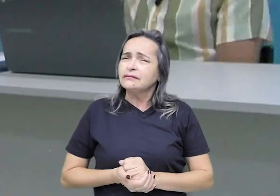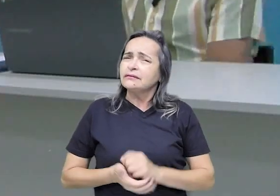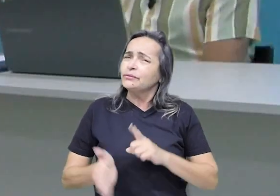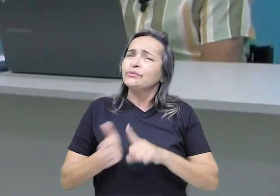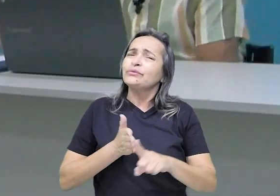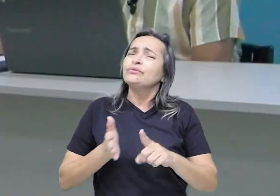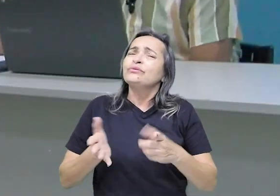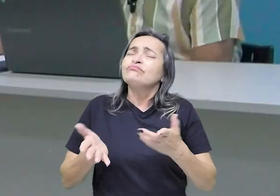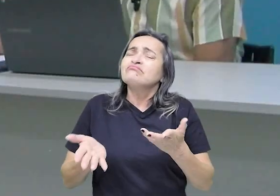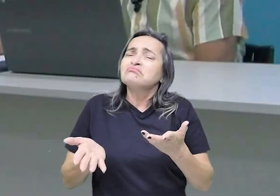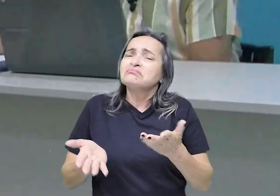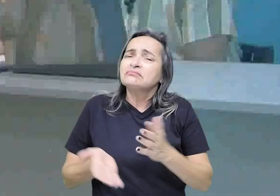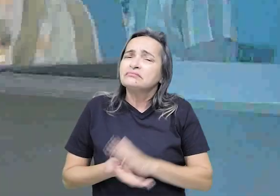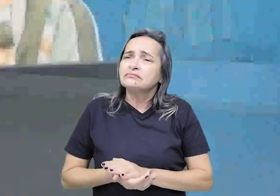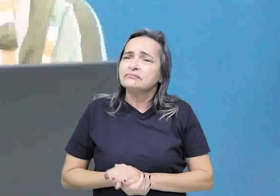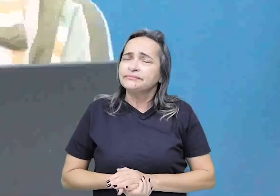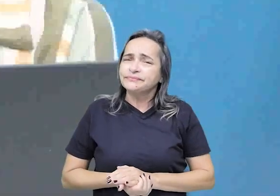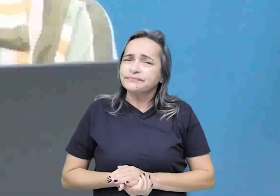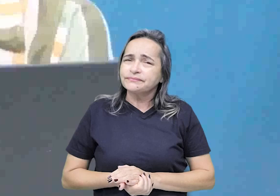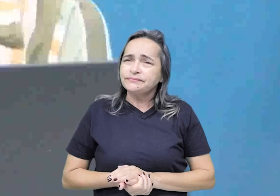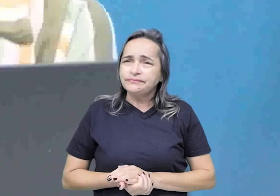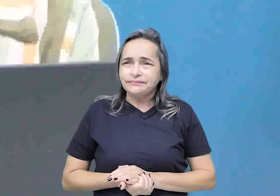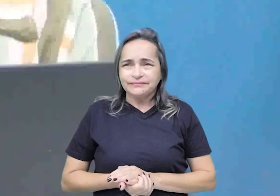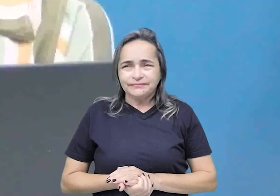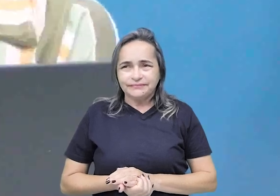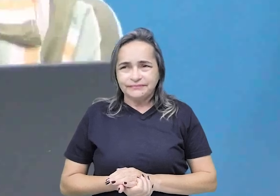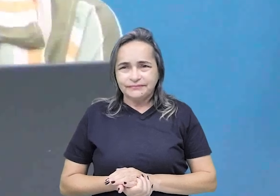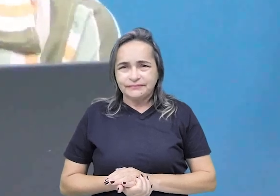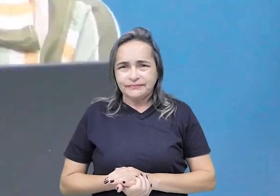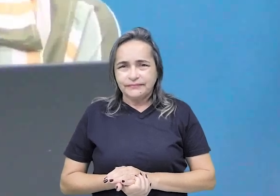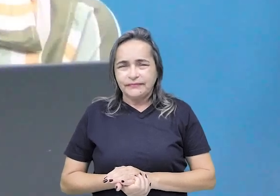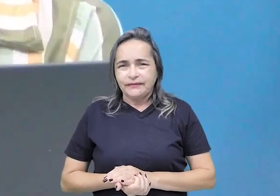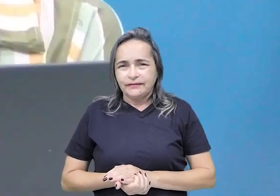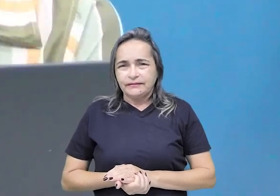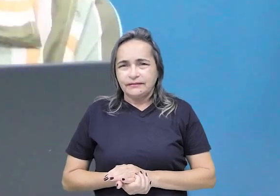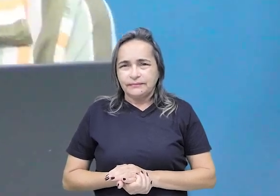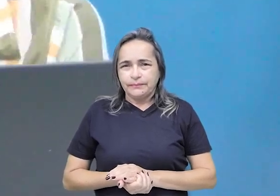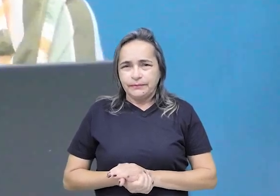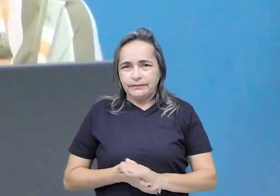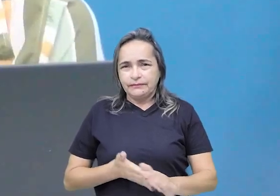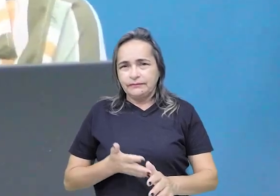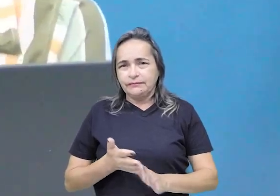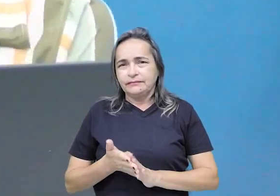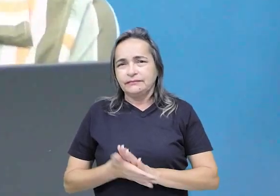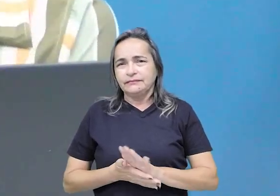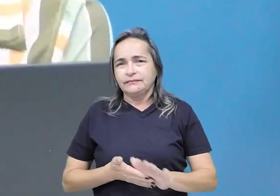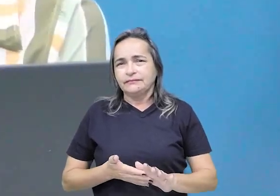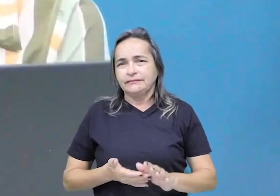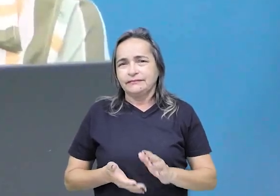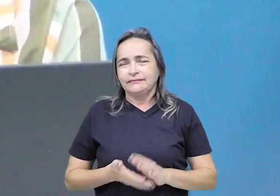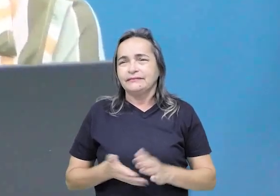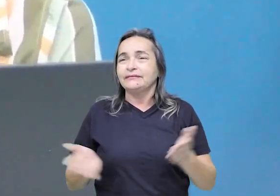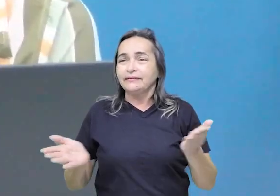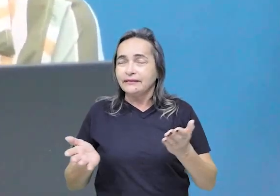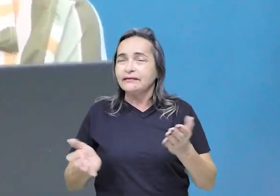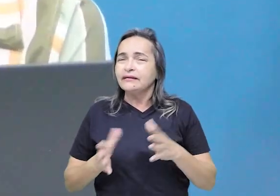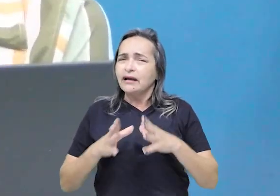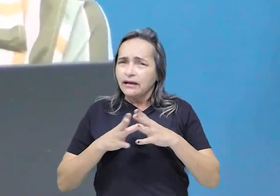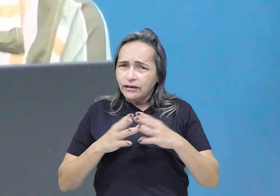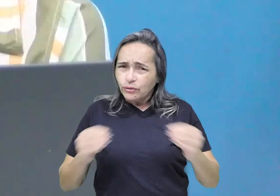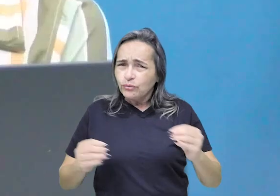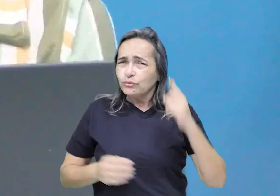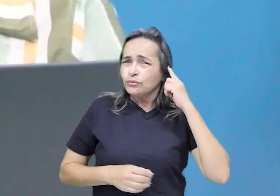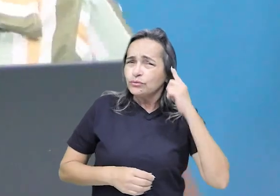o que seria mais uma pergunta desse nosso diálogo vai se tornar um convite. A cura da surdez,